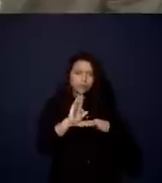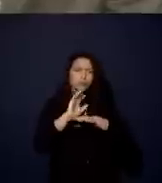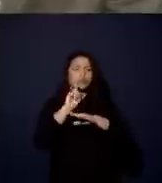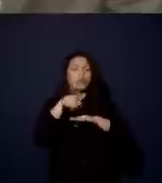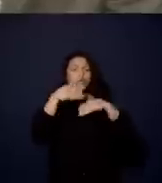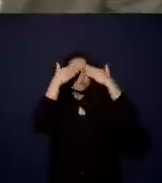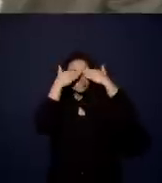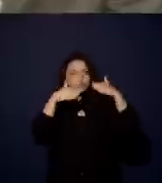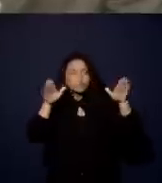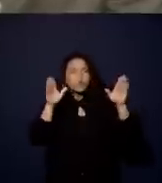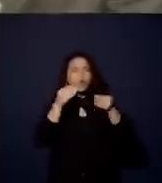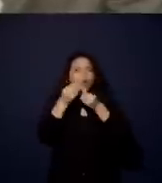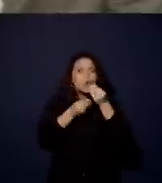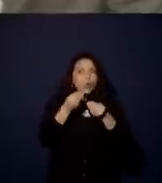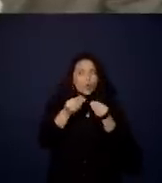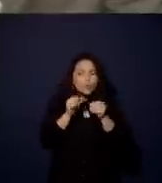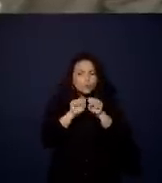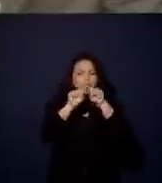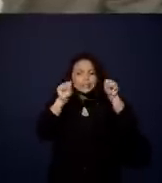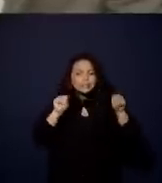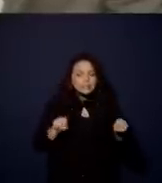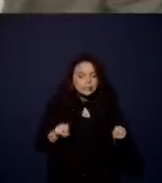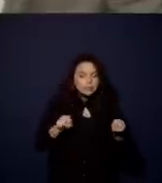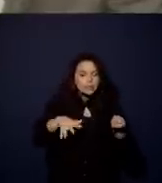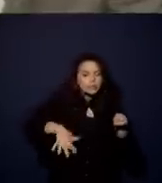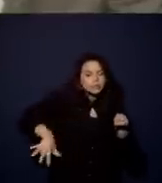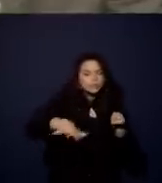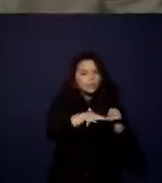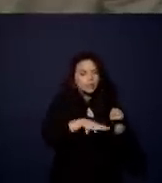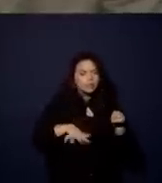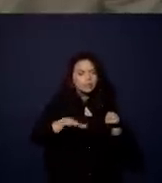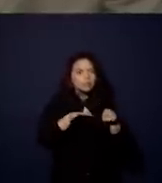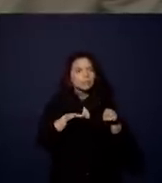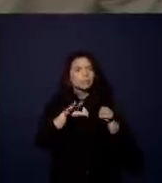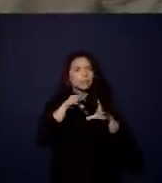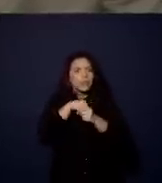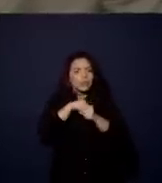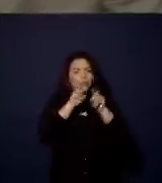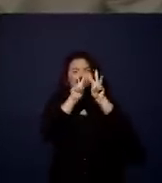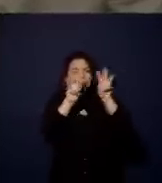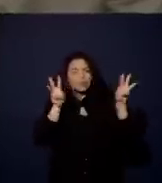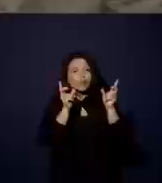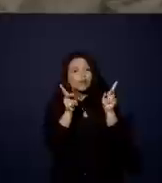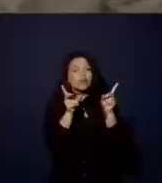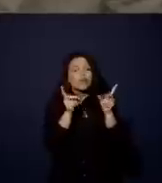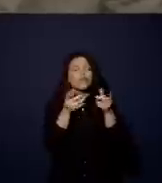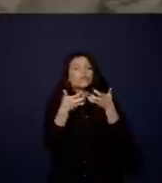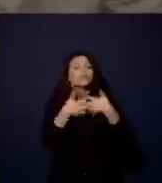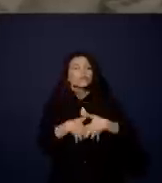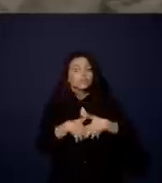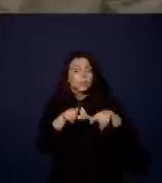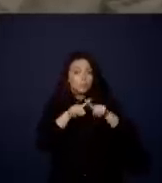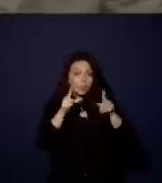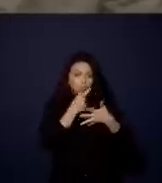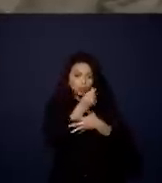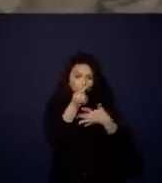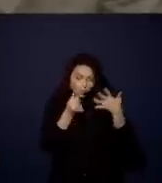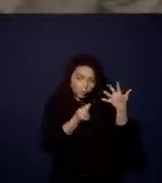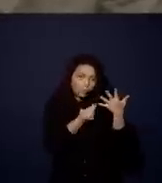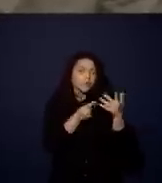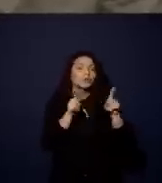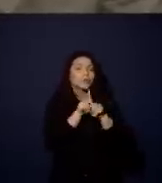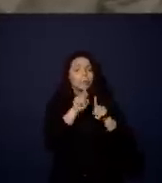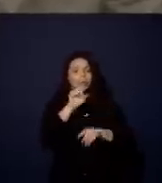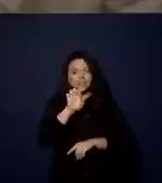de ecossistema tem dado resultado mas assim como consumidor tem escolha o Seller também